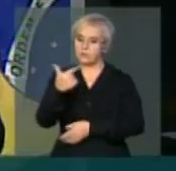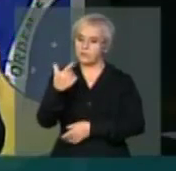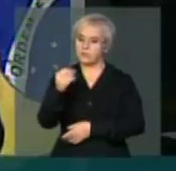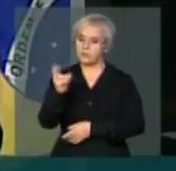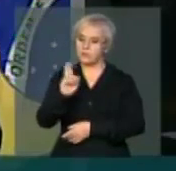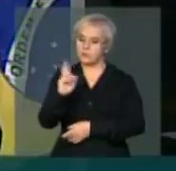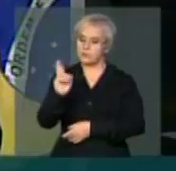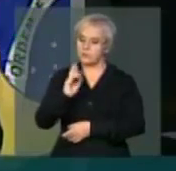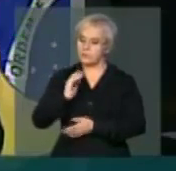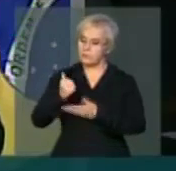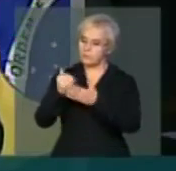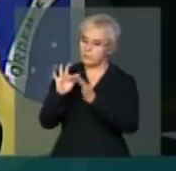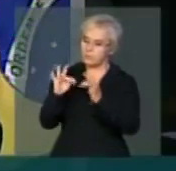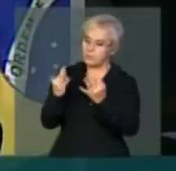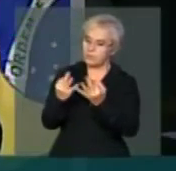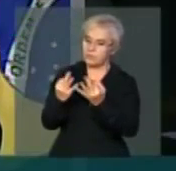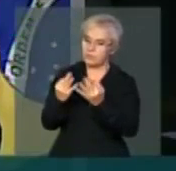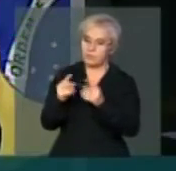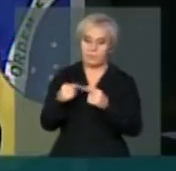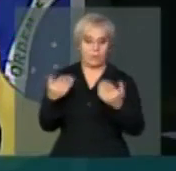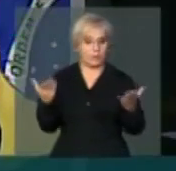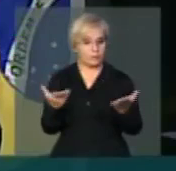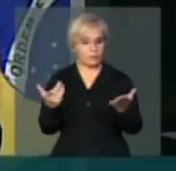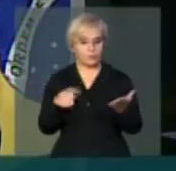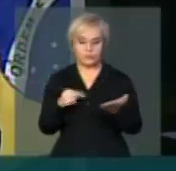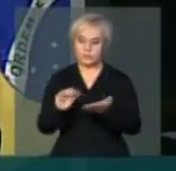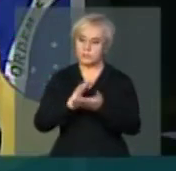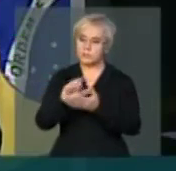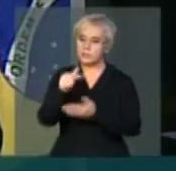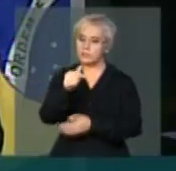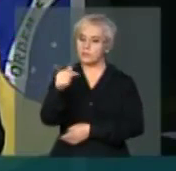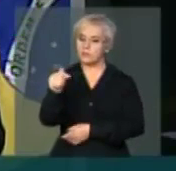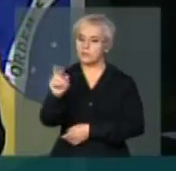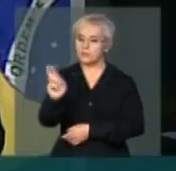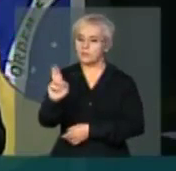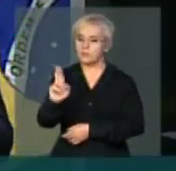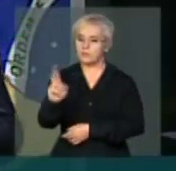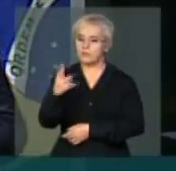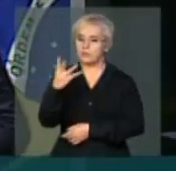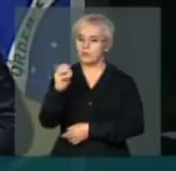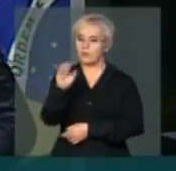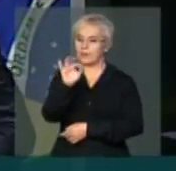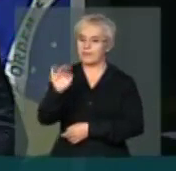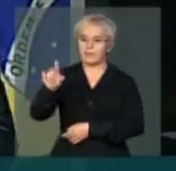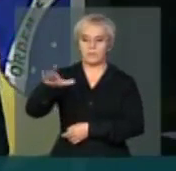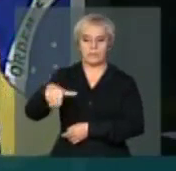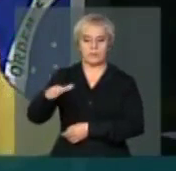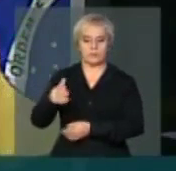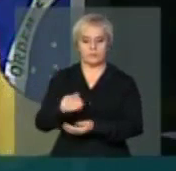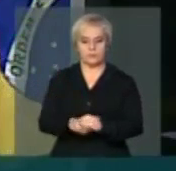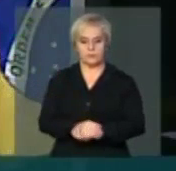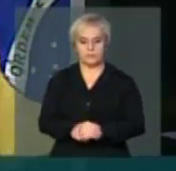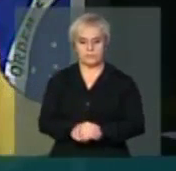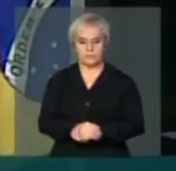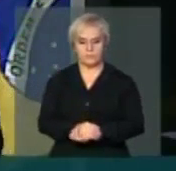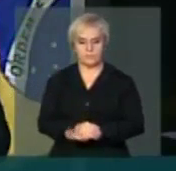Família, e não os R$ 77 atuais, cerca de 40% abaixo do patamar.